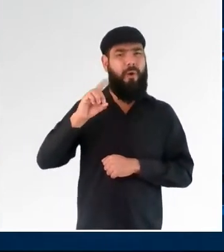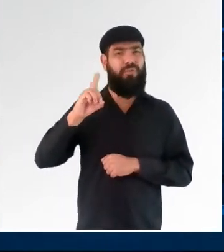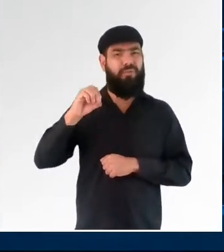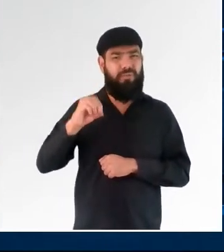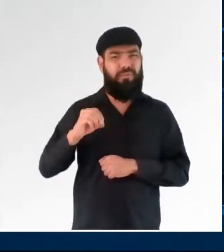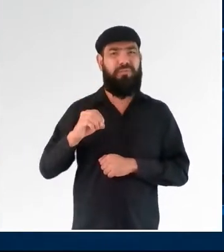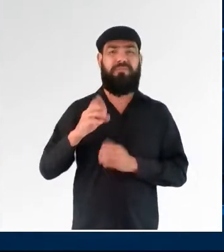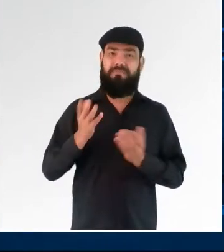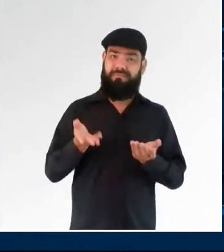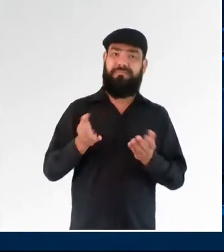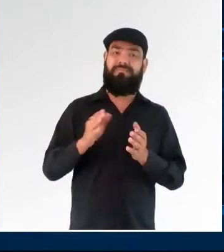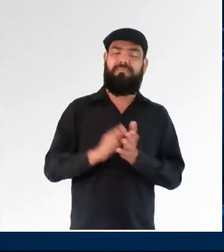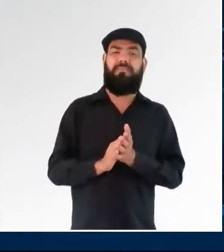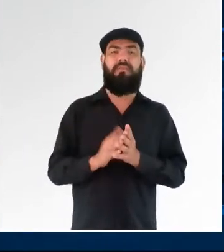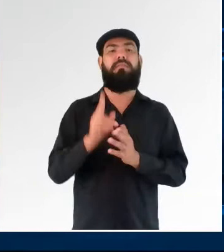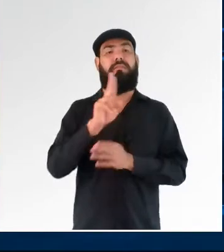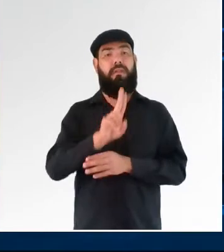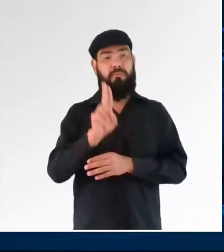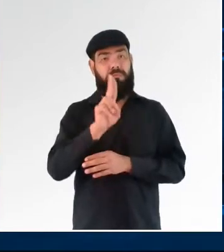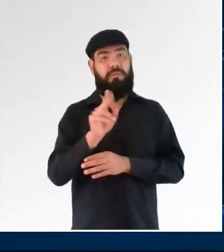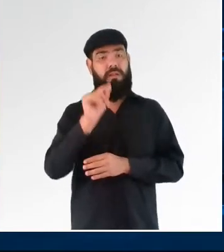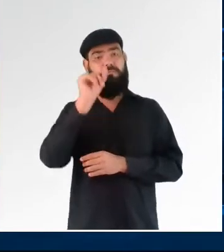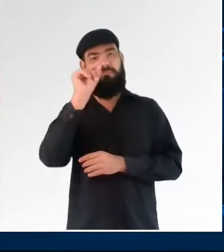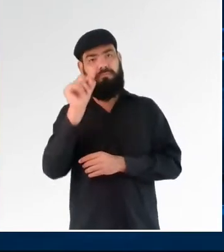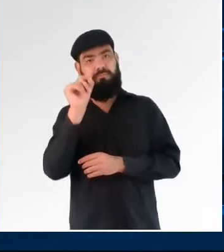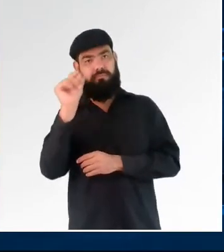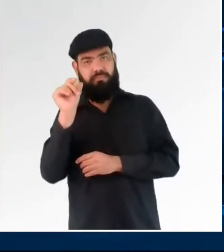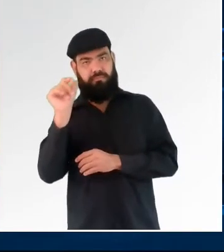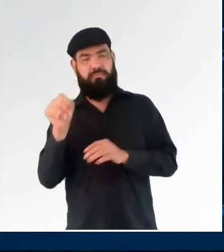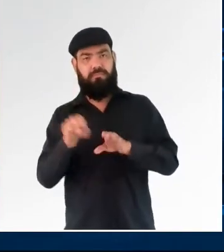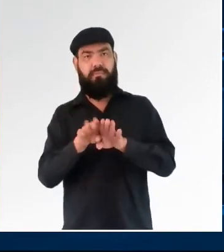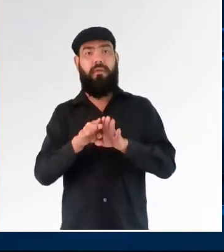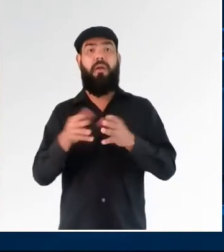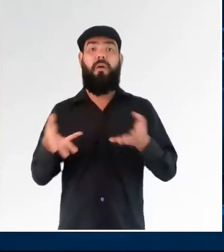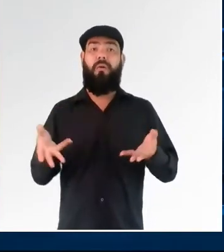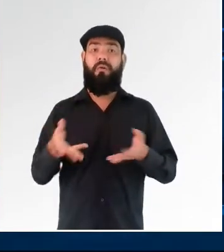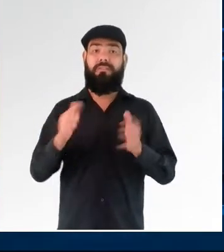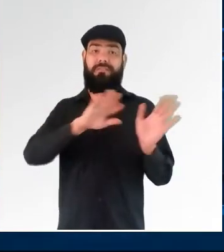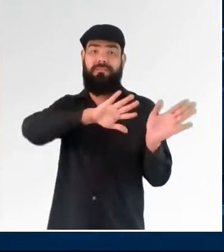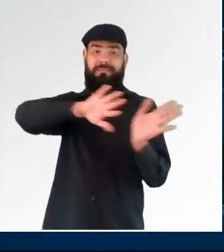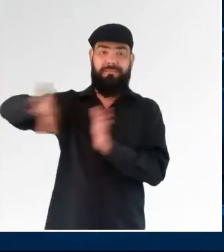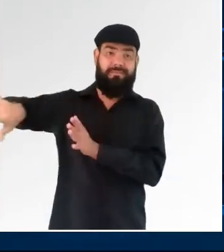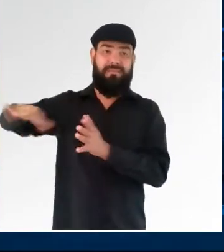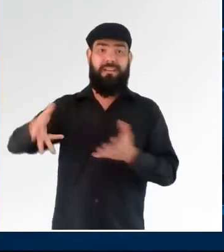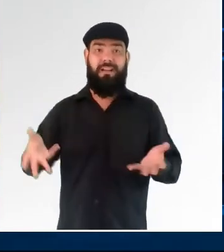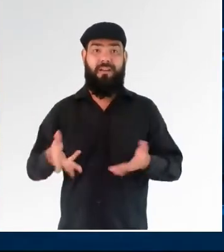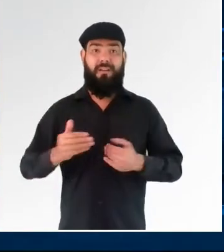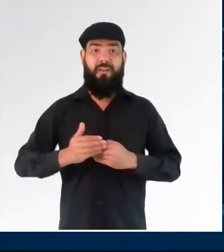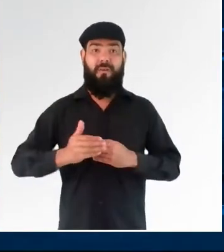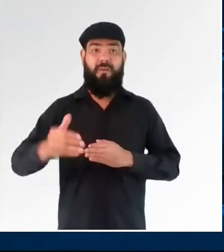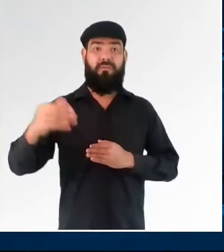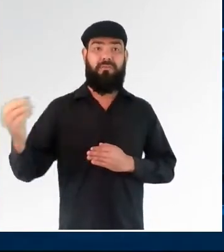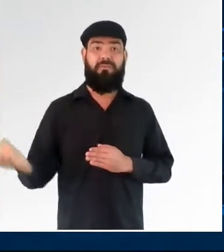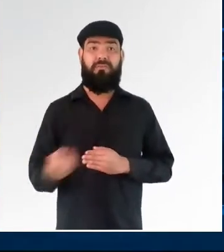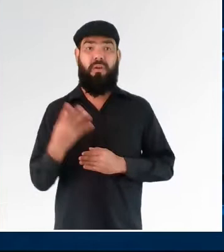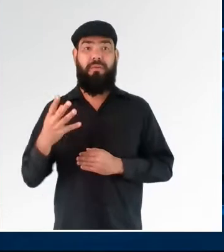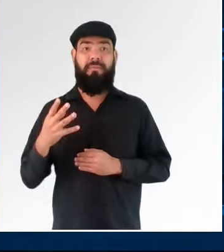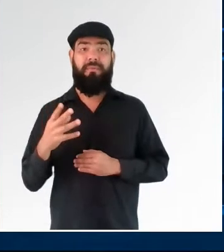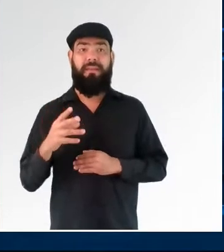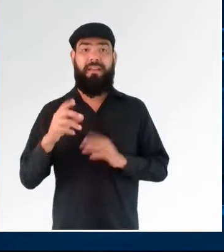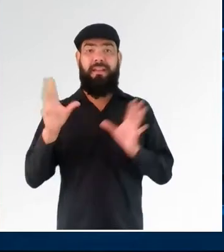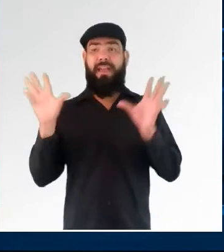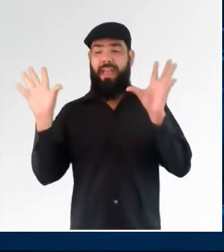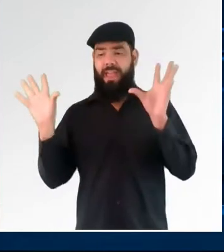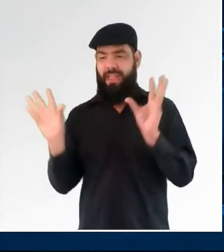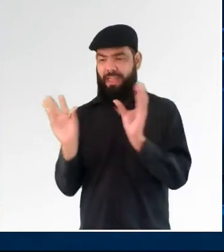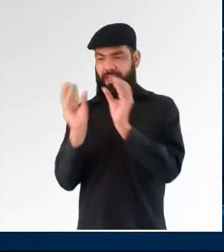vai utilizar essa situação. Vamos para a aula de hoje, então? Vamos falar de resumo. Resumo, muito bem,